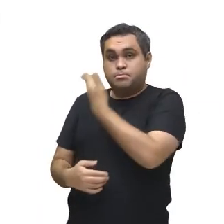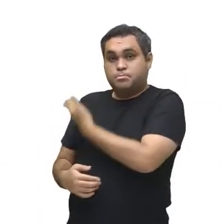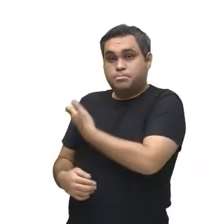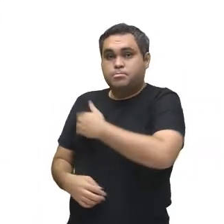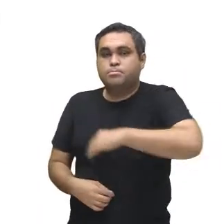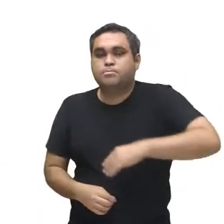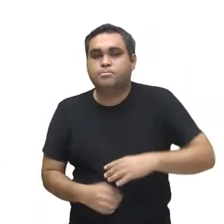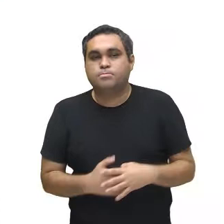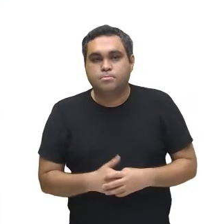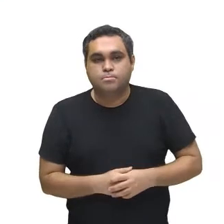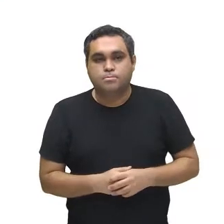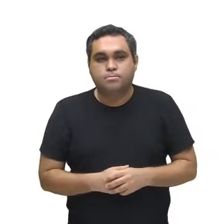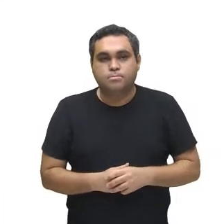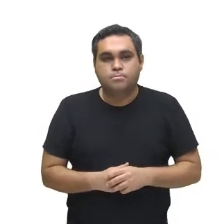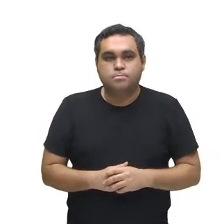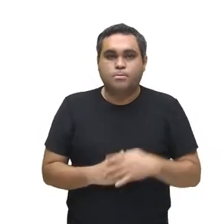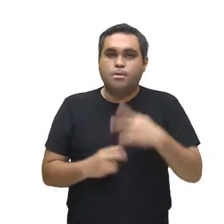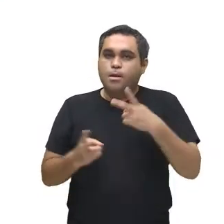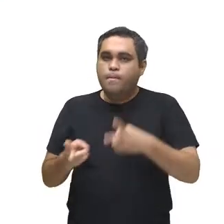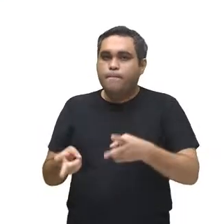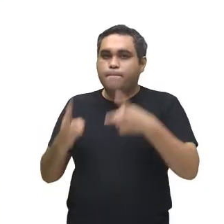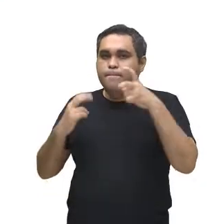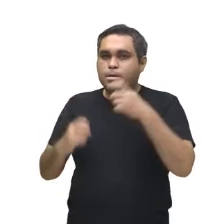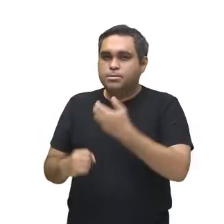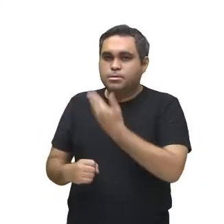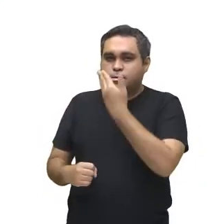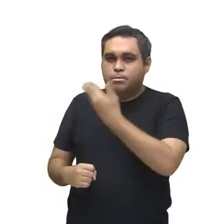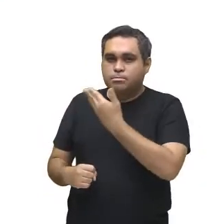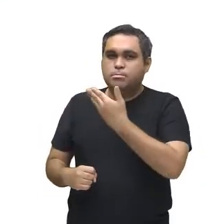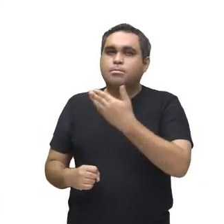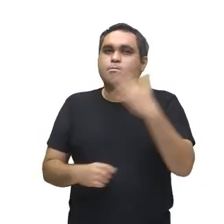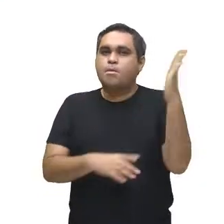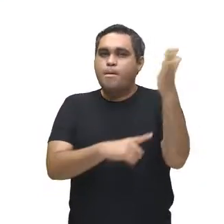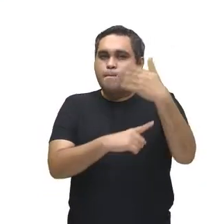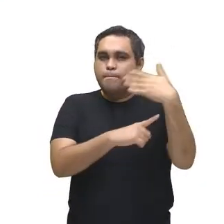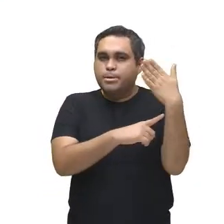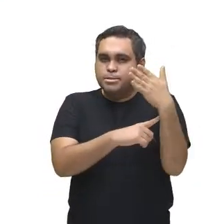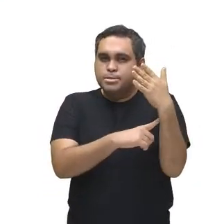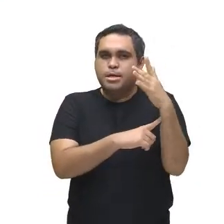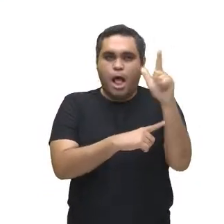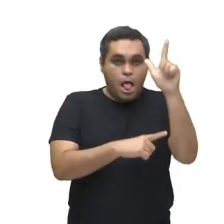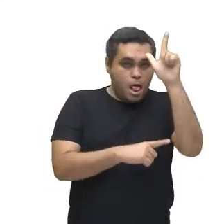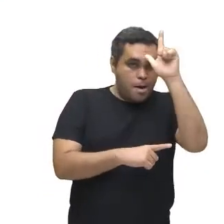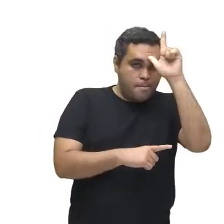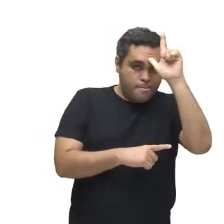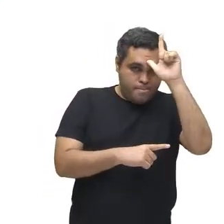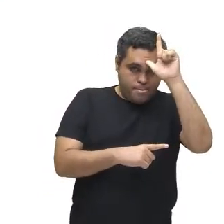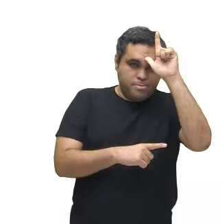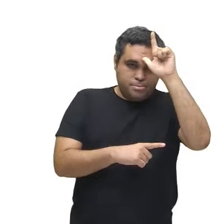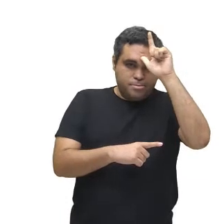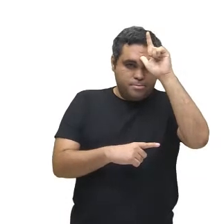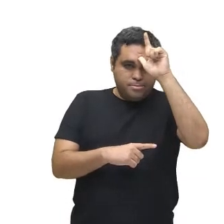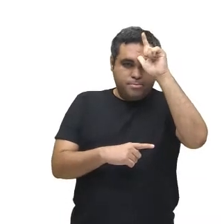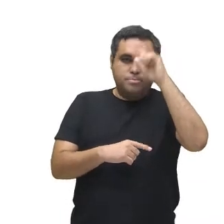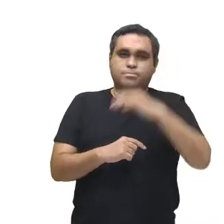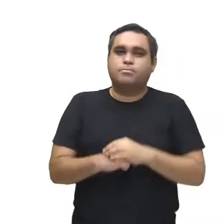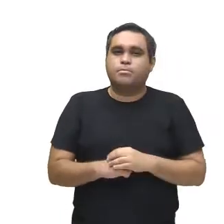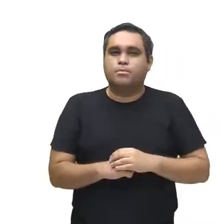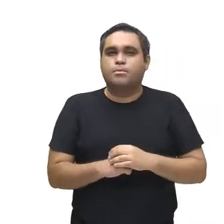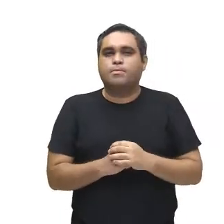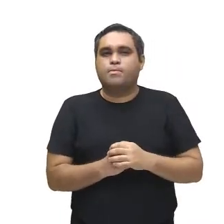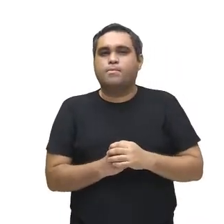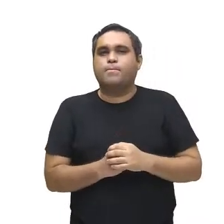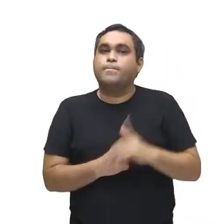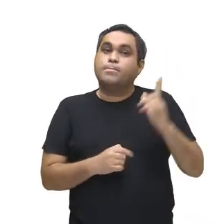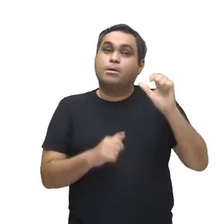Aqui, gente, como vocês podem ver, existia a bandeira do Império Alemão, um pouco diferente do que vocês conhecem como a bandeira